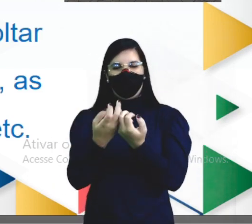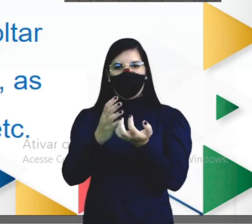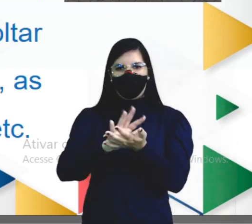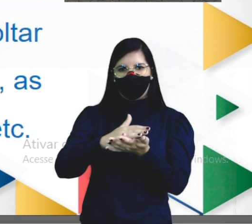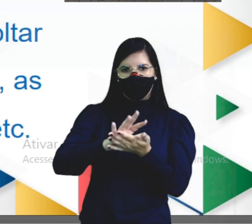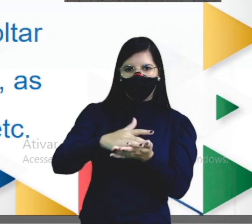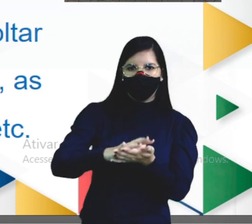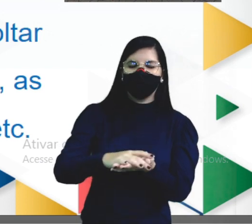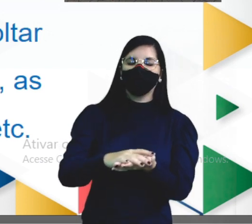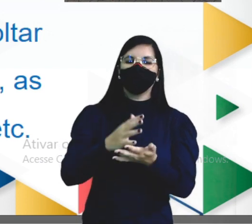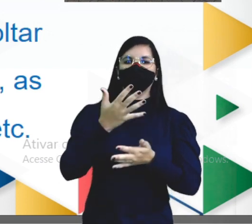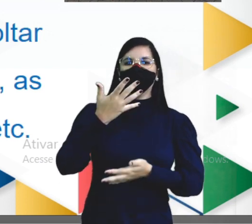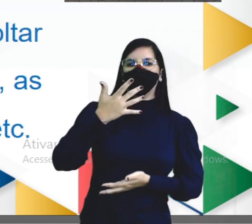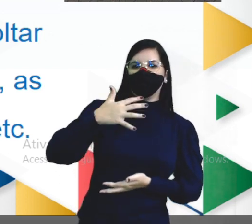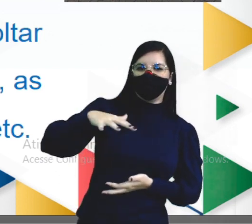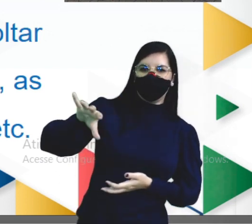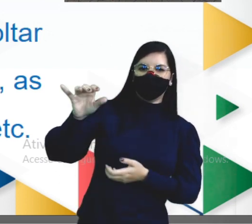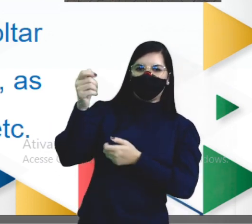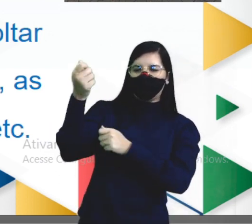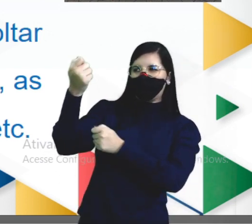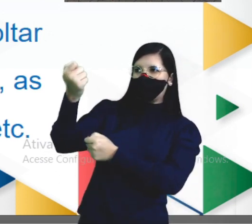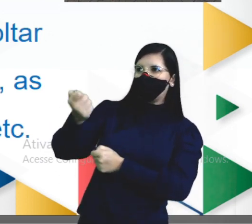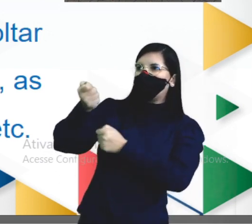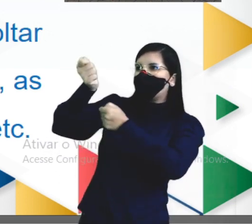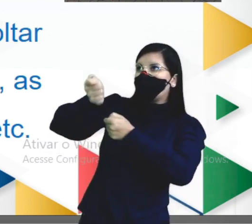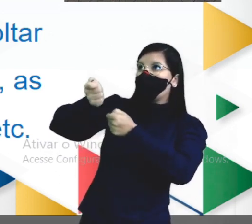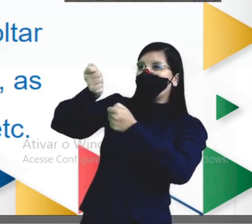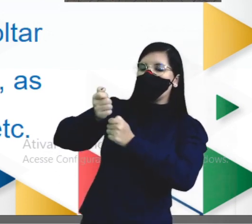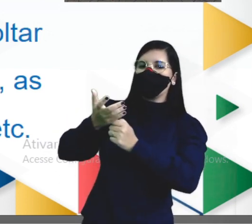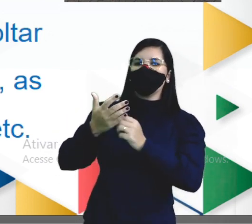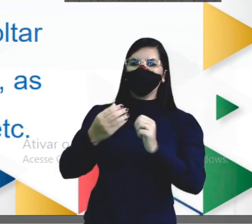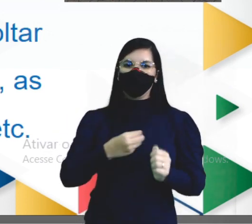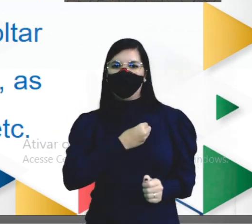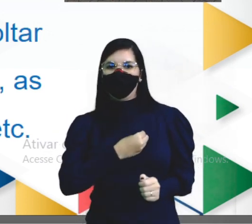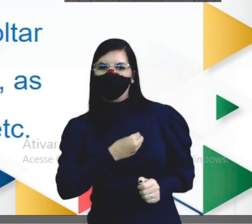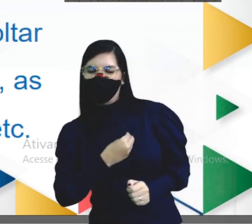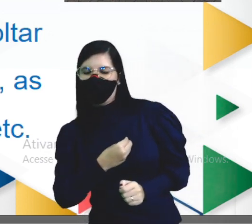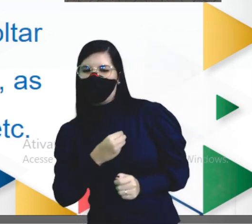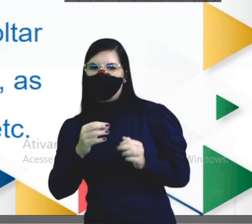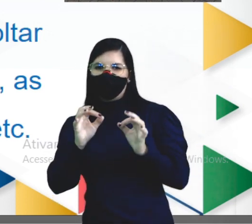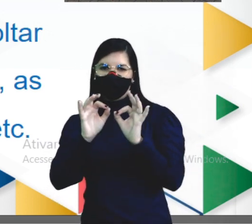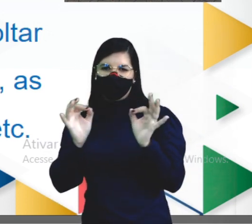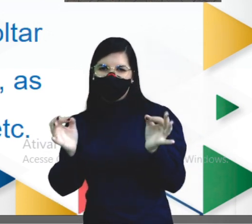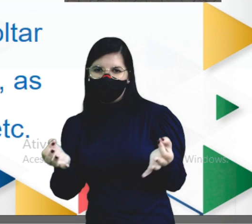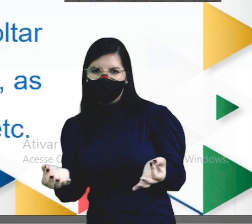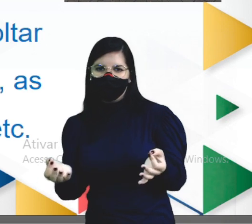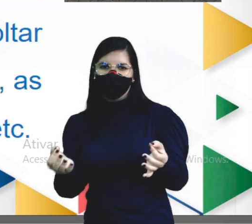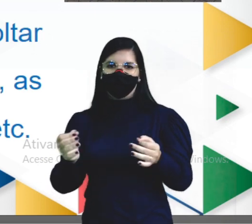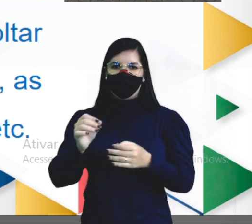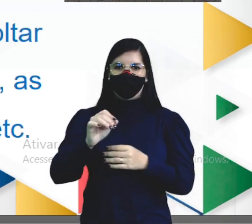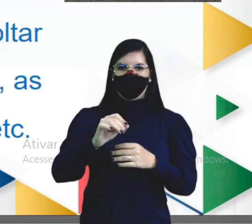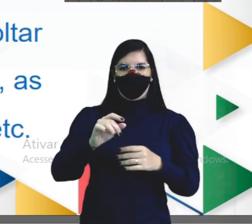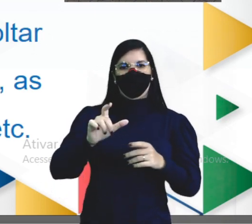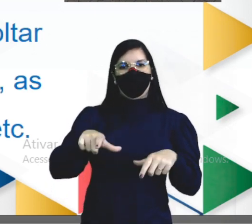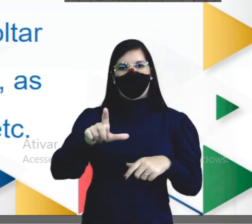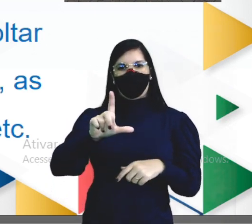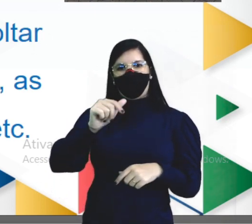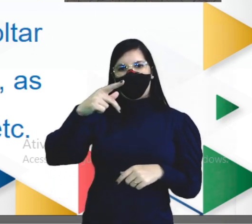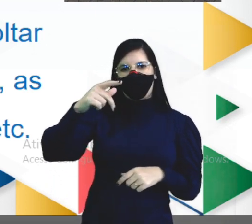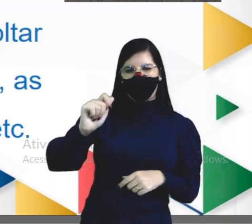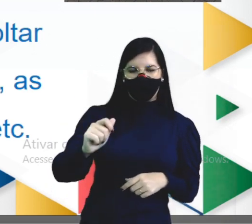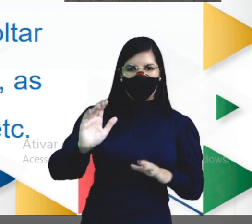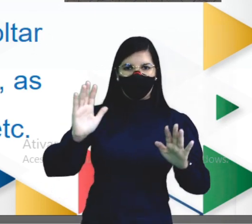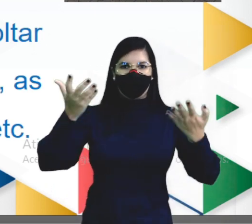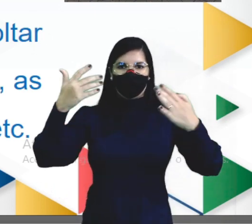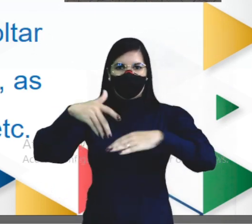de soltar balões, pipa, né? A vida boêmia nas ruas da Lapa, as primeiras casas dos morros, as festas de rua. Então,